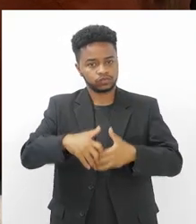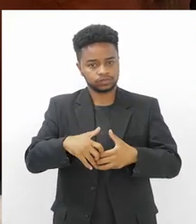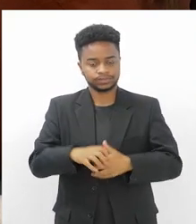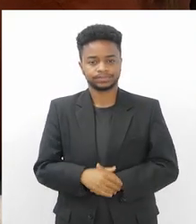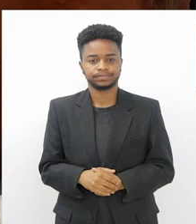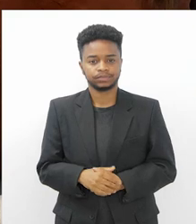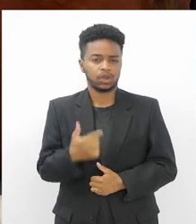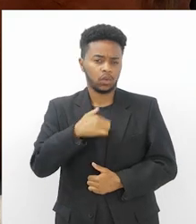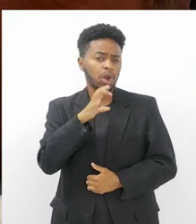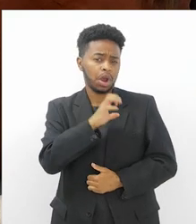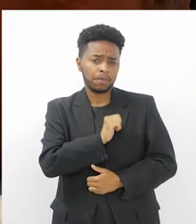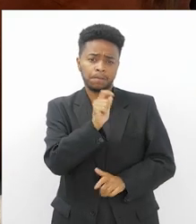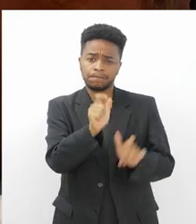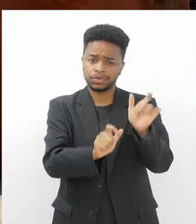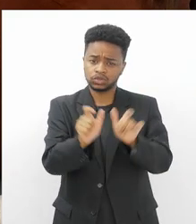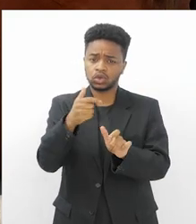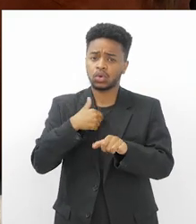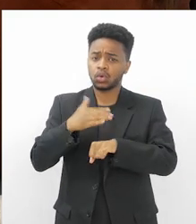adoro